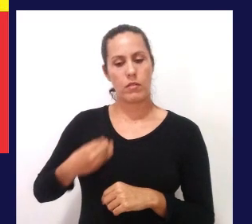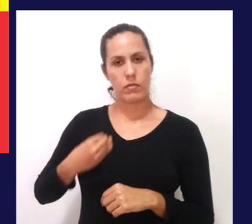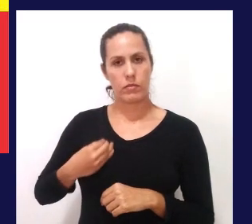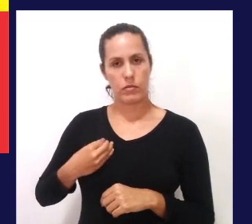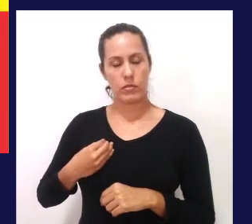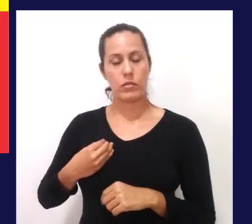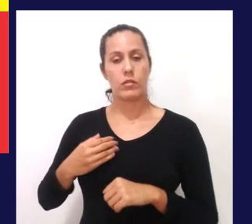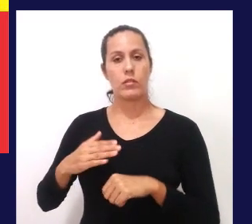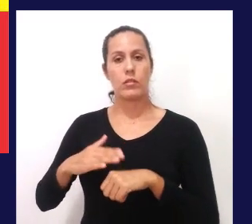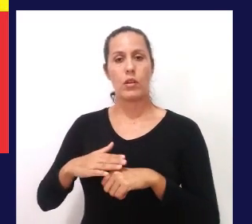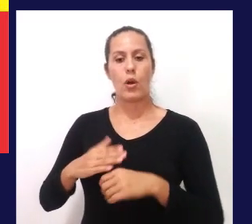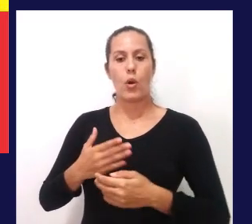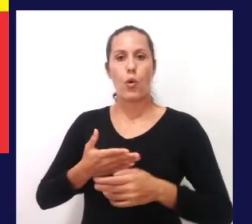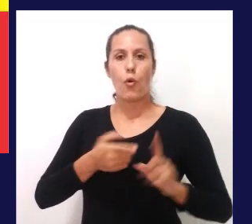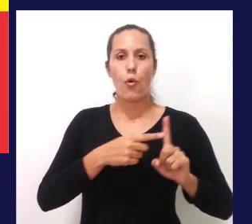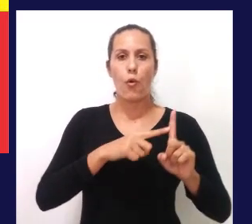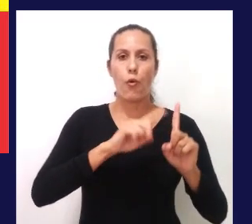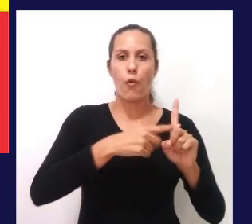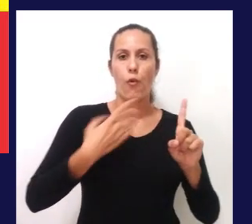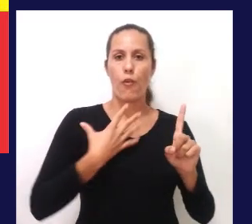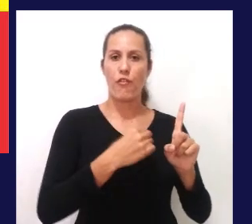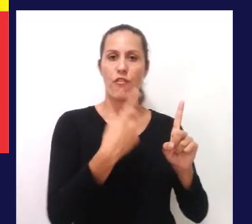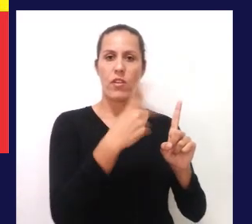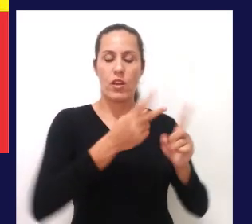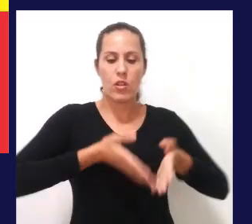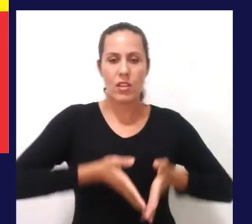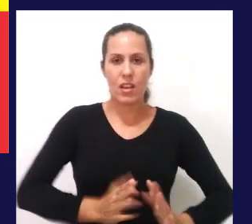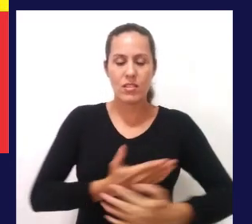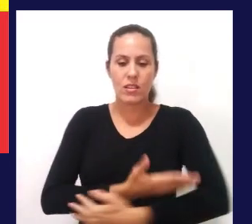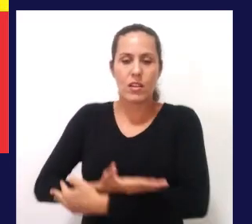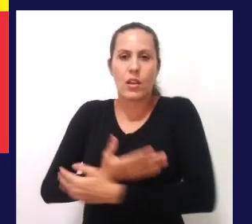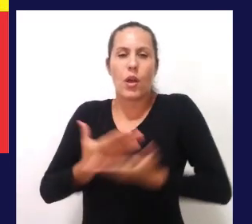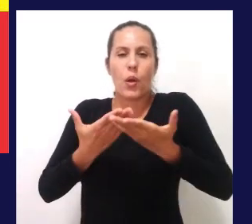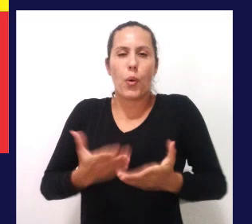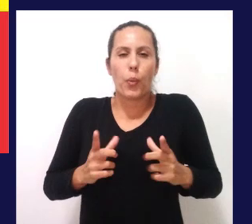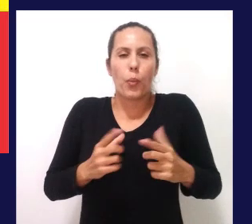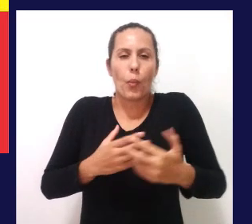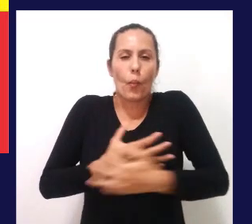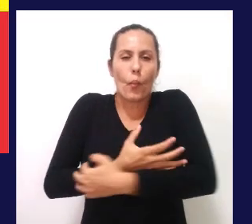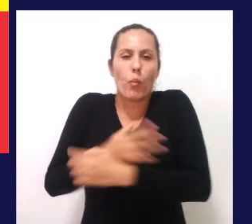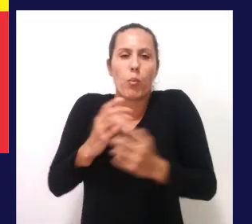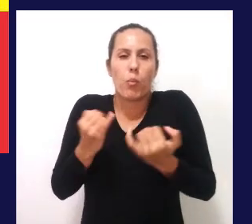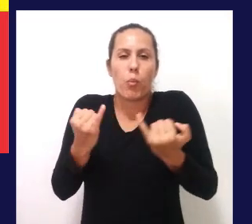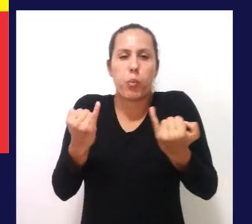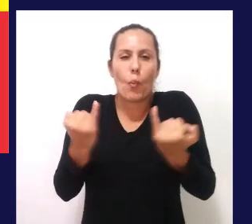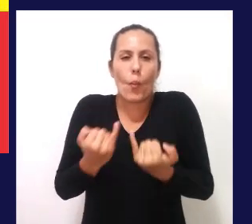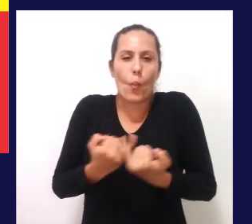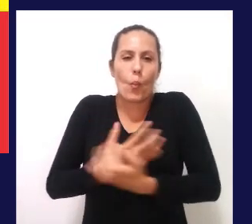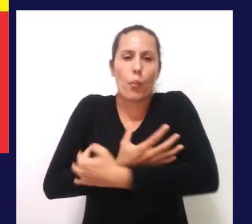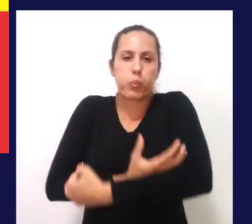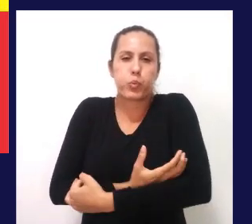maiores chances de terem bebês com baixo peso. Alternativa C.